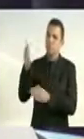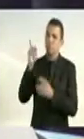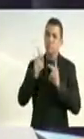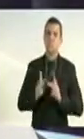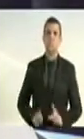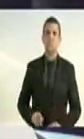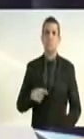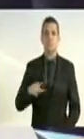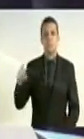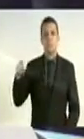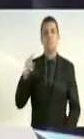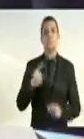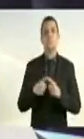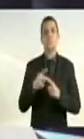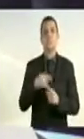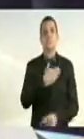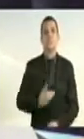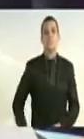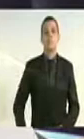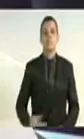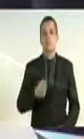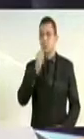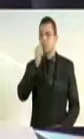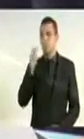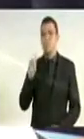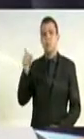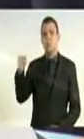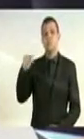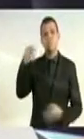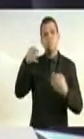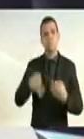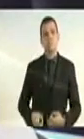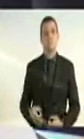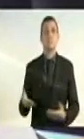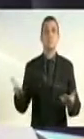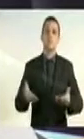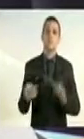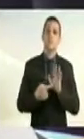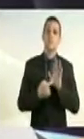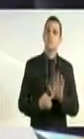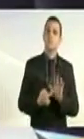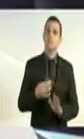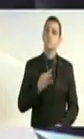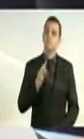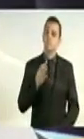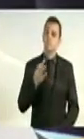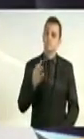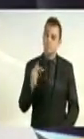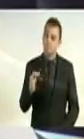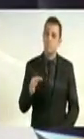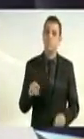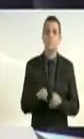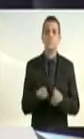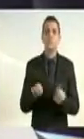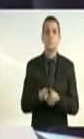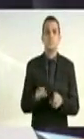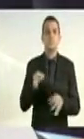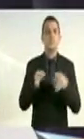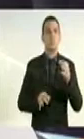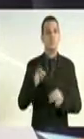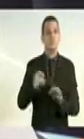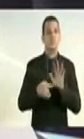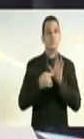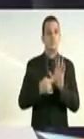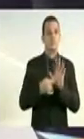vem com bastante serenidade mostrar a sua argumentação tecnicamente, juridicamente. Eu posso concordar ou não, mas sua postura